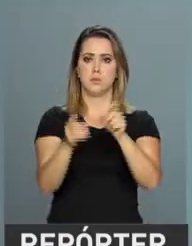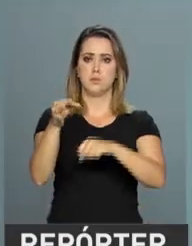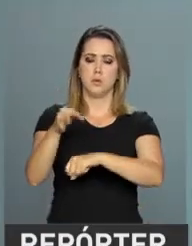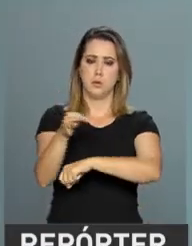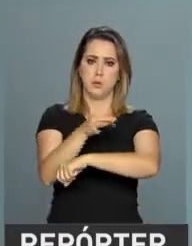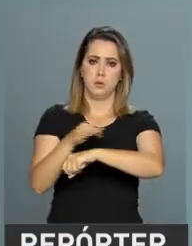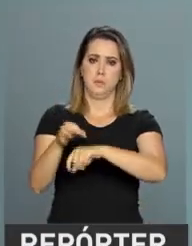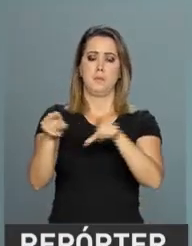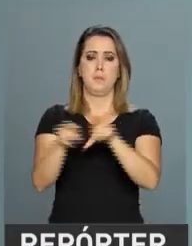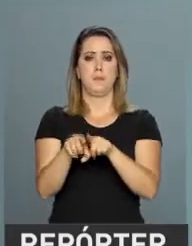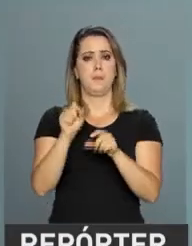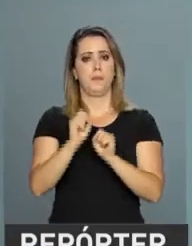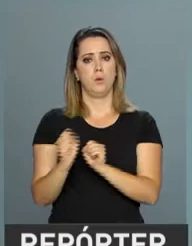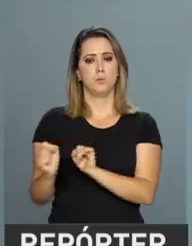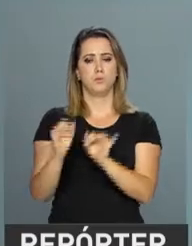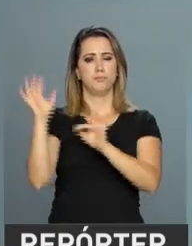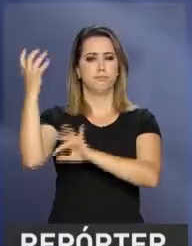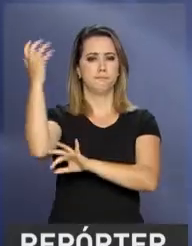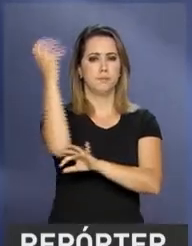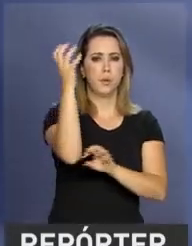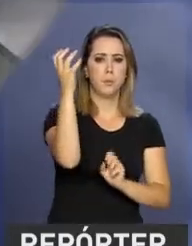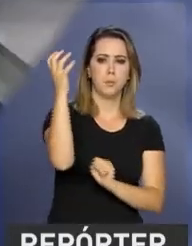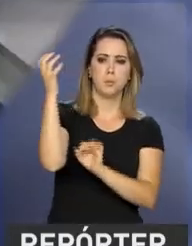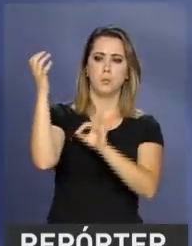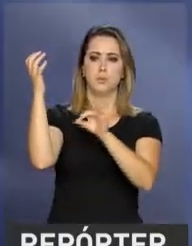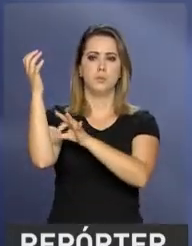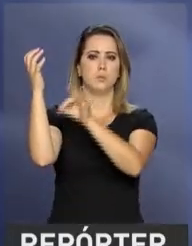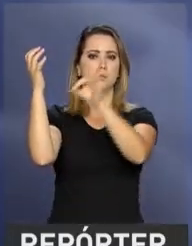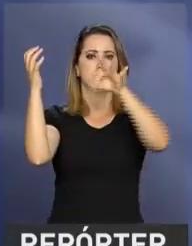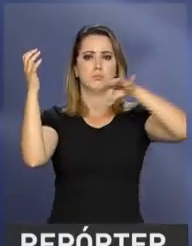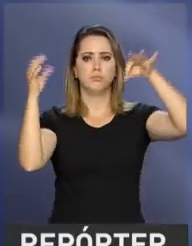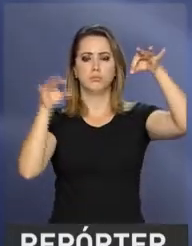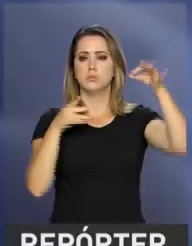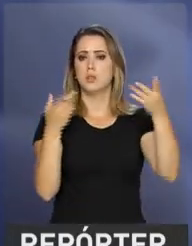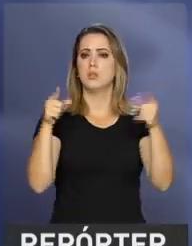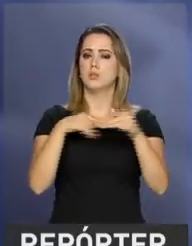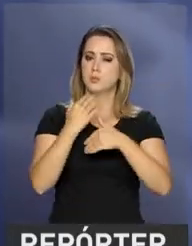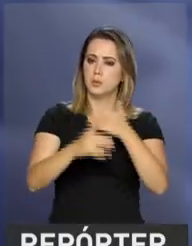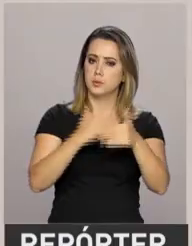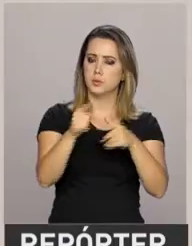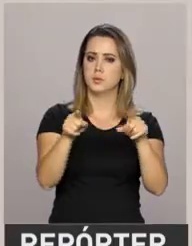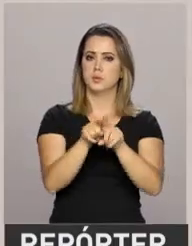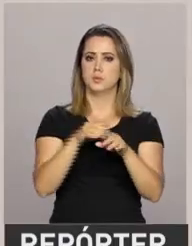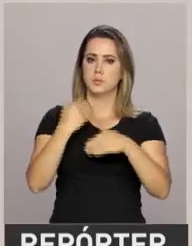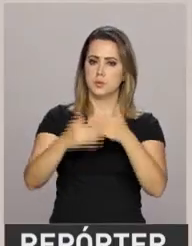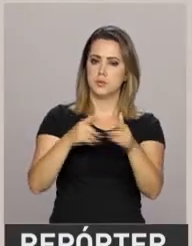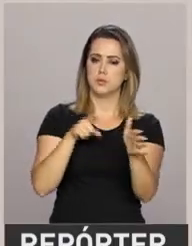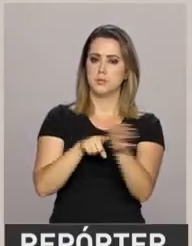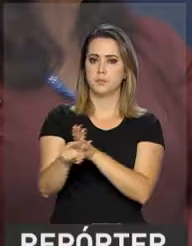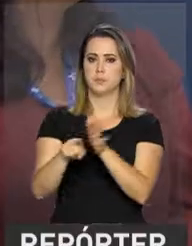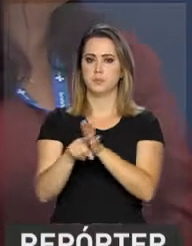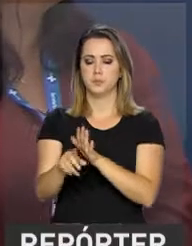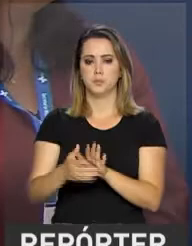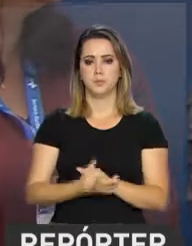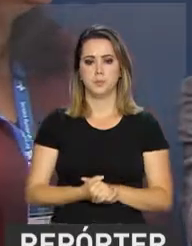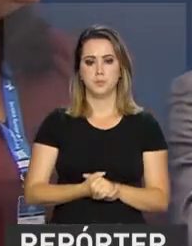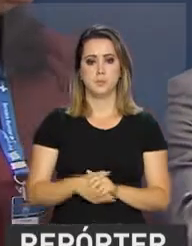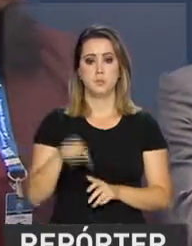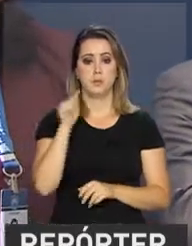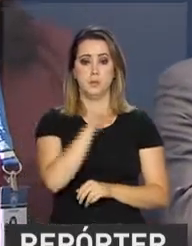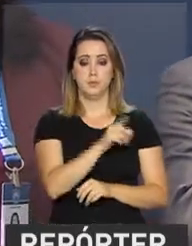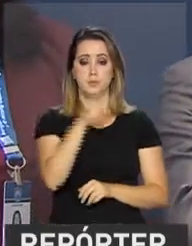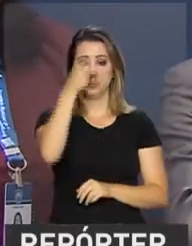Além da liberação no ambiente, a produção será usada para a manutenção da colônia e para desenvolver pesquisas. Este